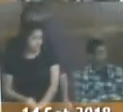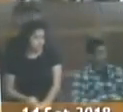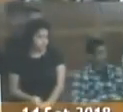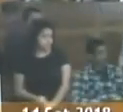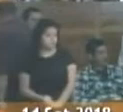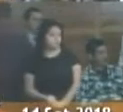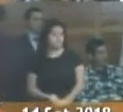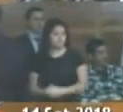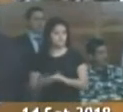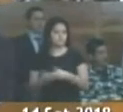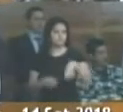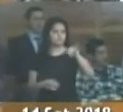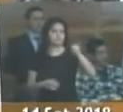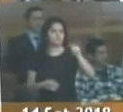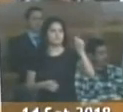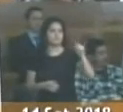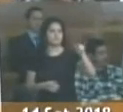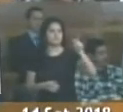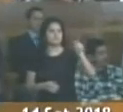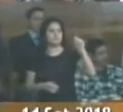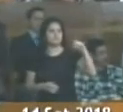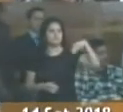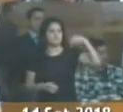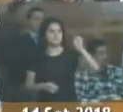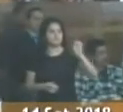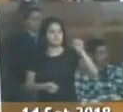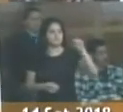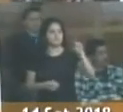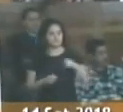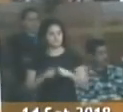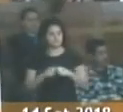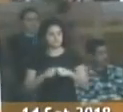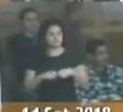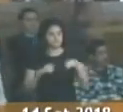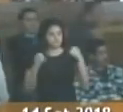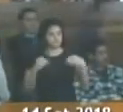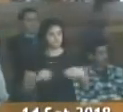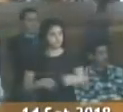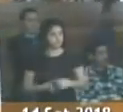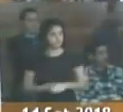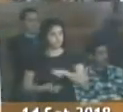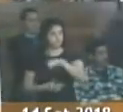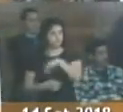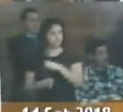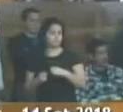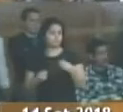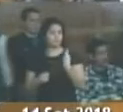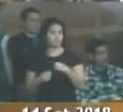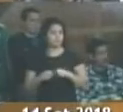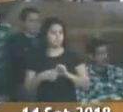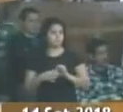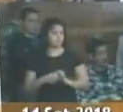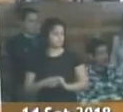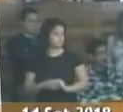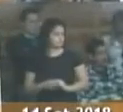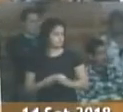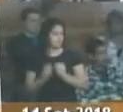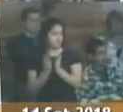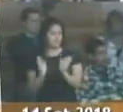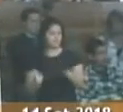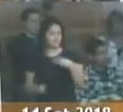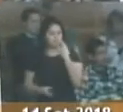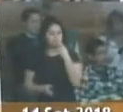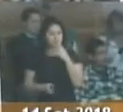chamar o senhor Zaganelli para fazer a sua apresentação. Após a apresentação do senhor Zaganelli, nós vamos passar a palavra para a